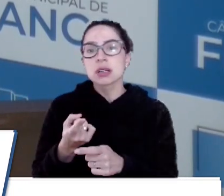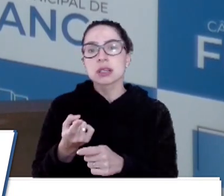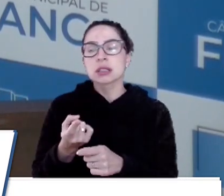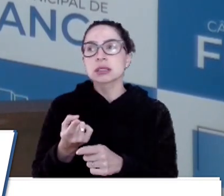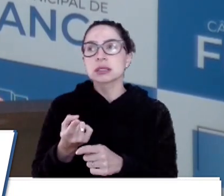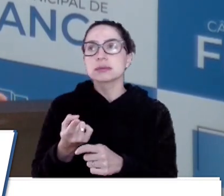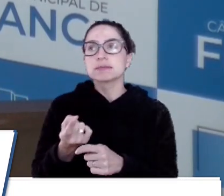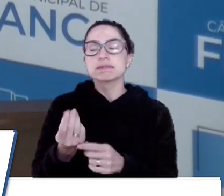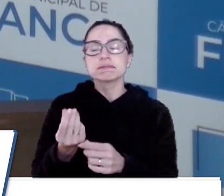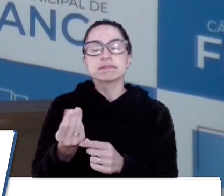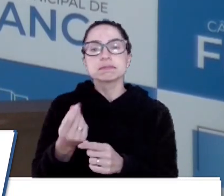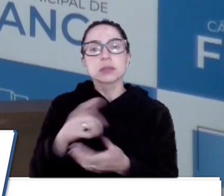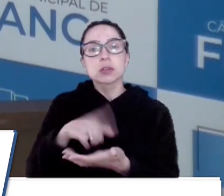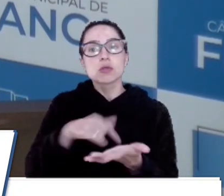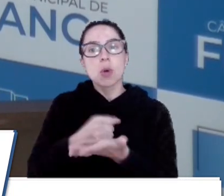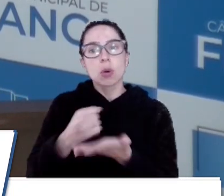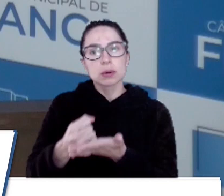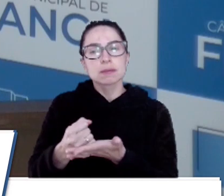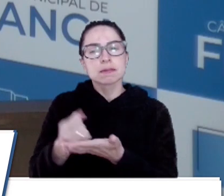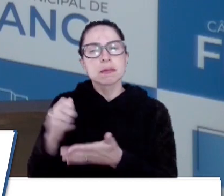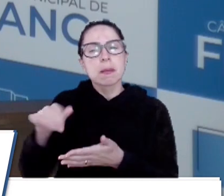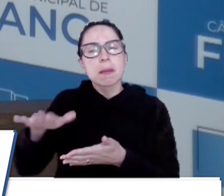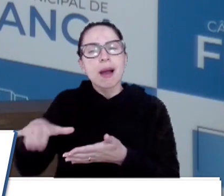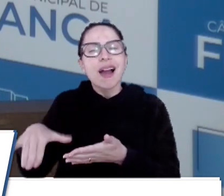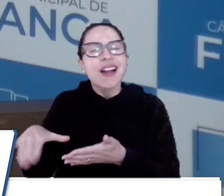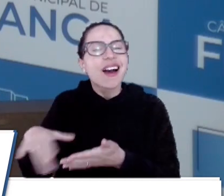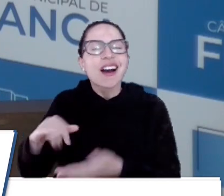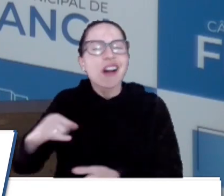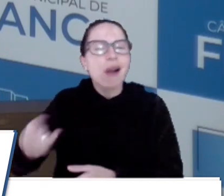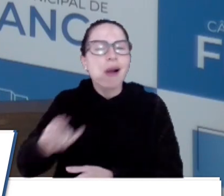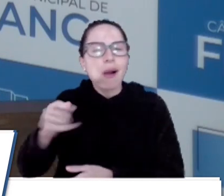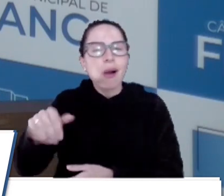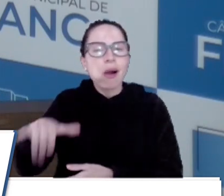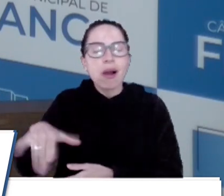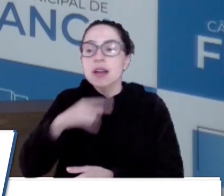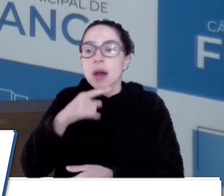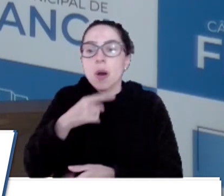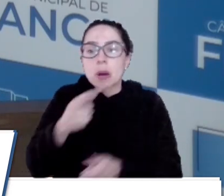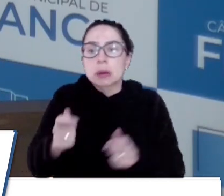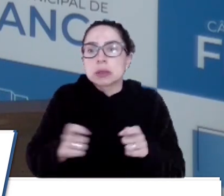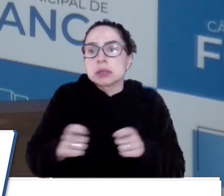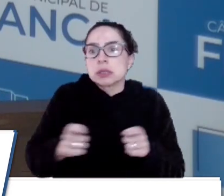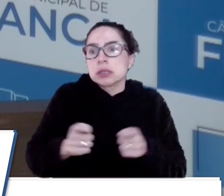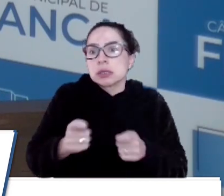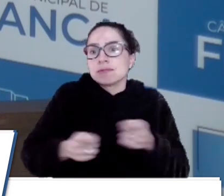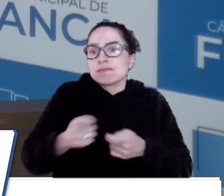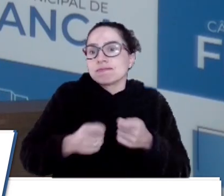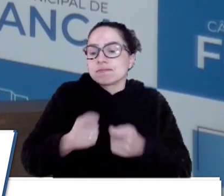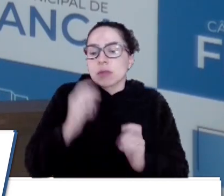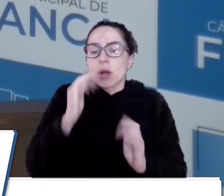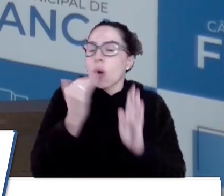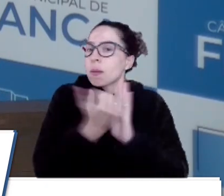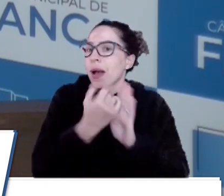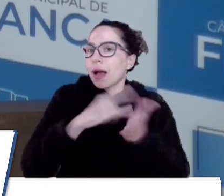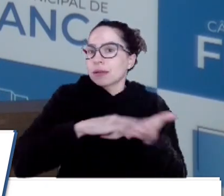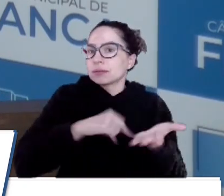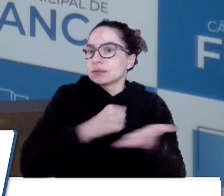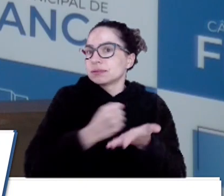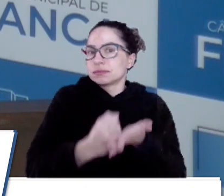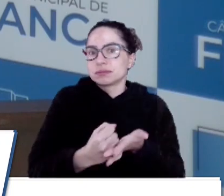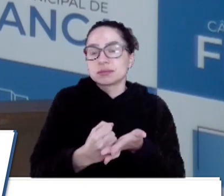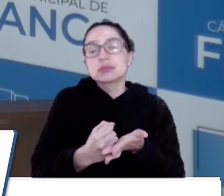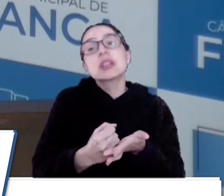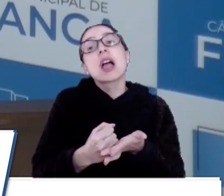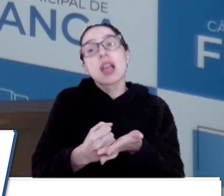o contrato barato demais, não consegue cumprir o contrato, e o município